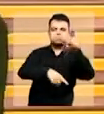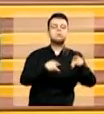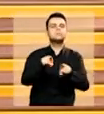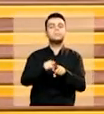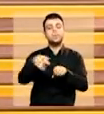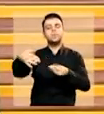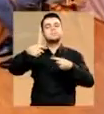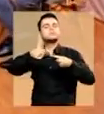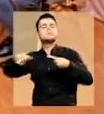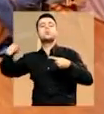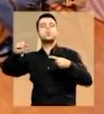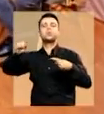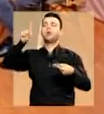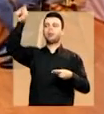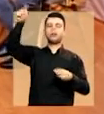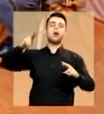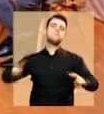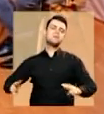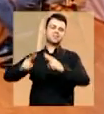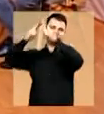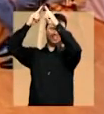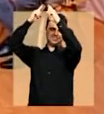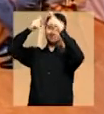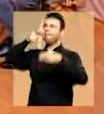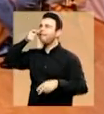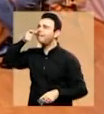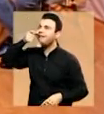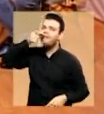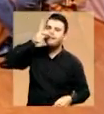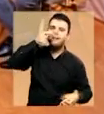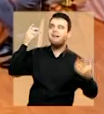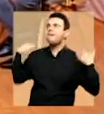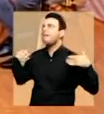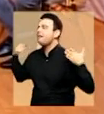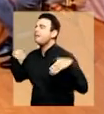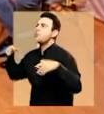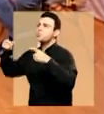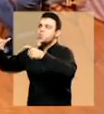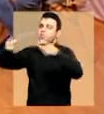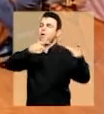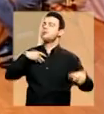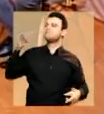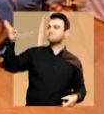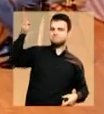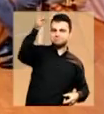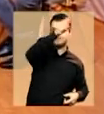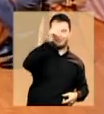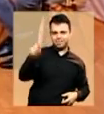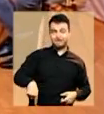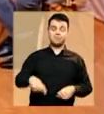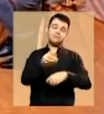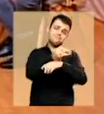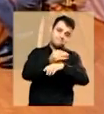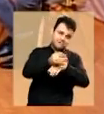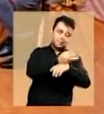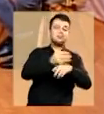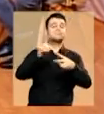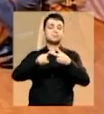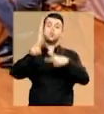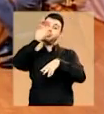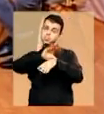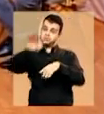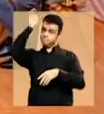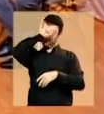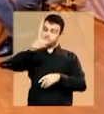por Paris. Eles vão para Disney Paris, vão conhecer todos os pontos principais. Então é férias, né, com cultura. Porque